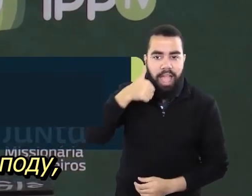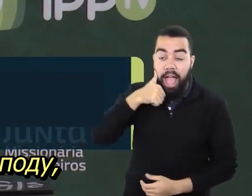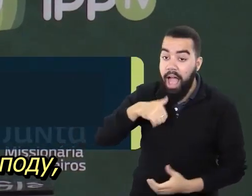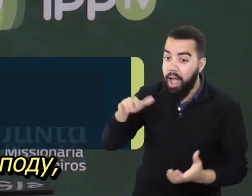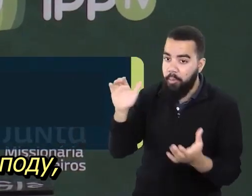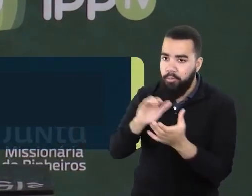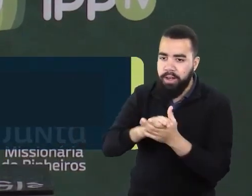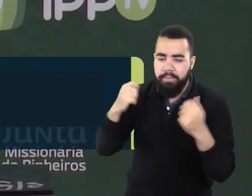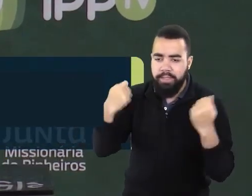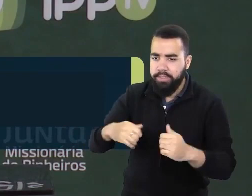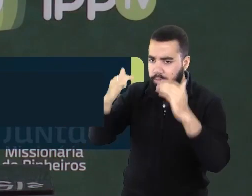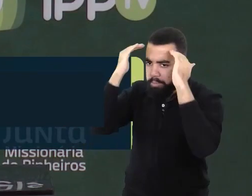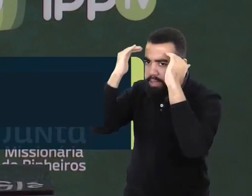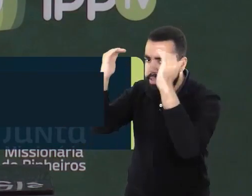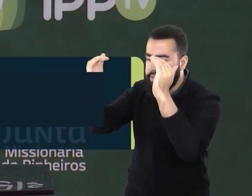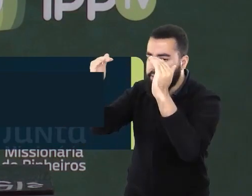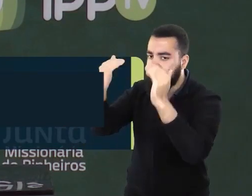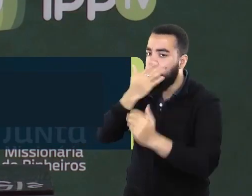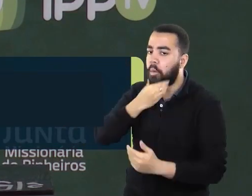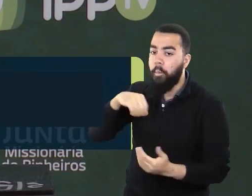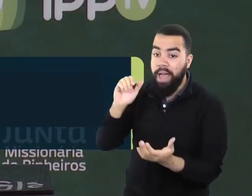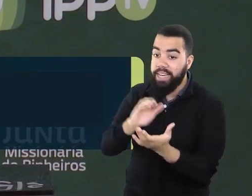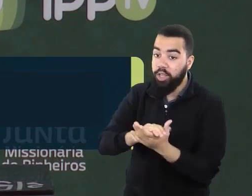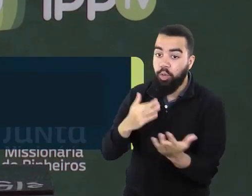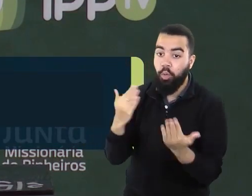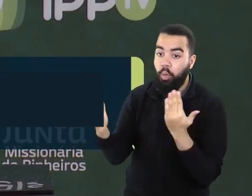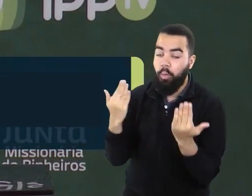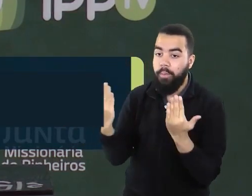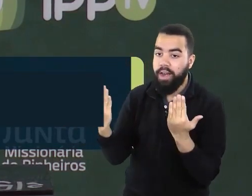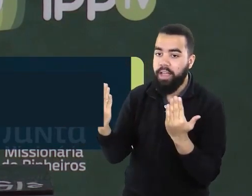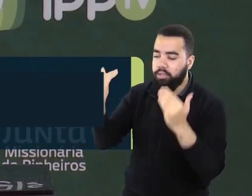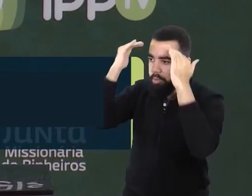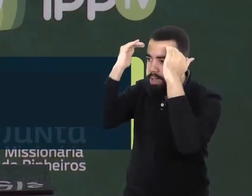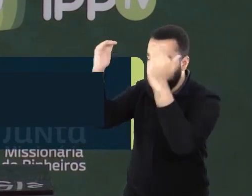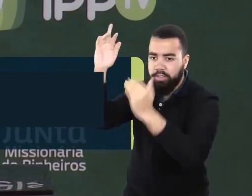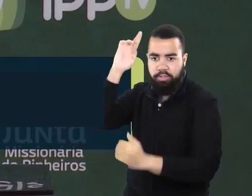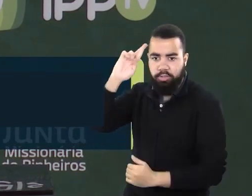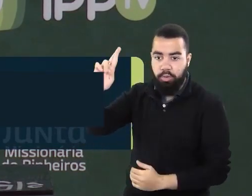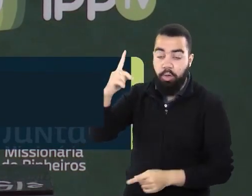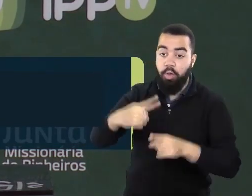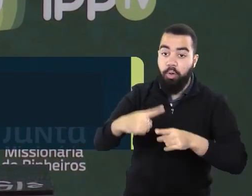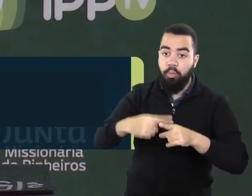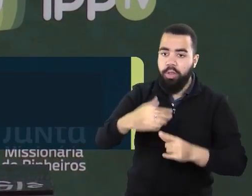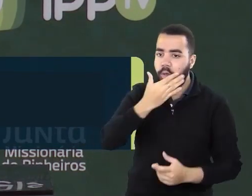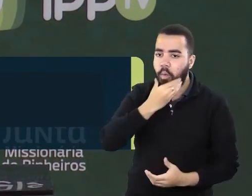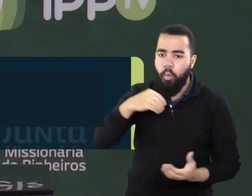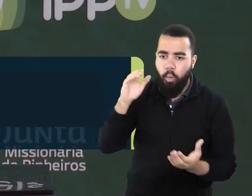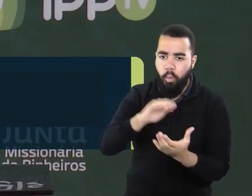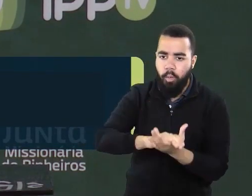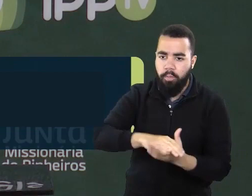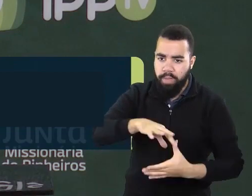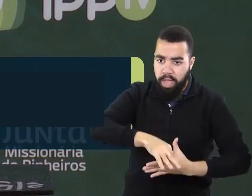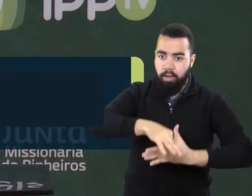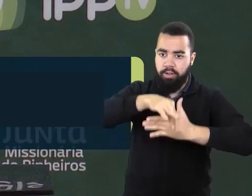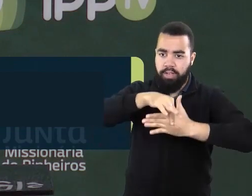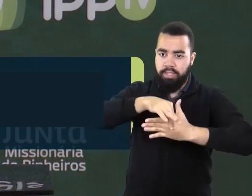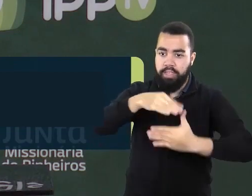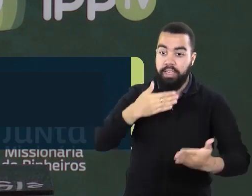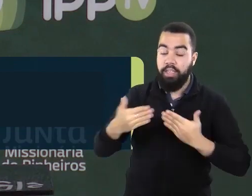ao Senhor. Porque o marido é o cabeça da mulher, como também Cristo é o cabeça da